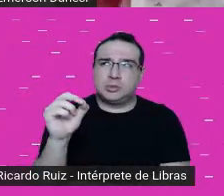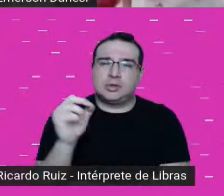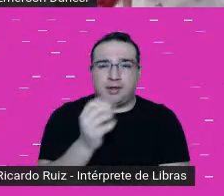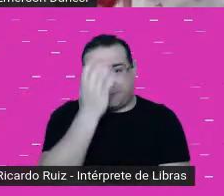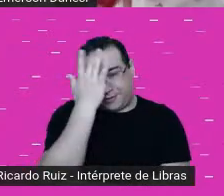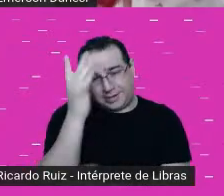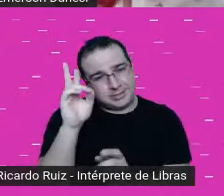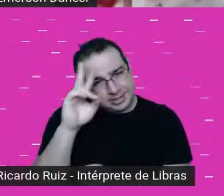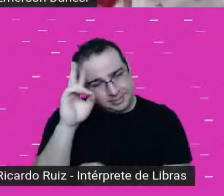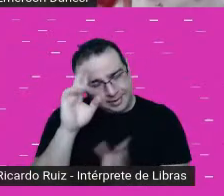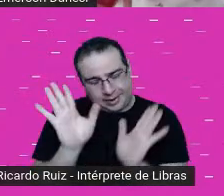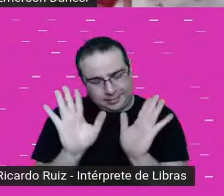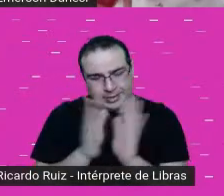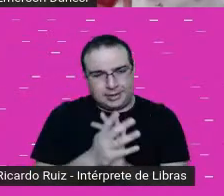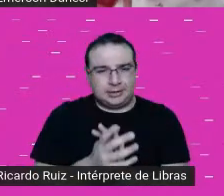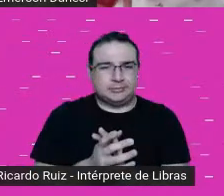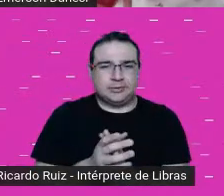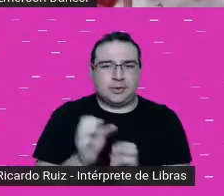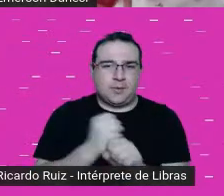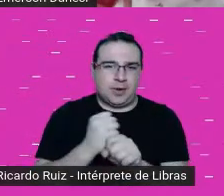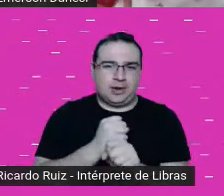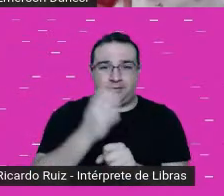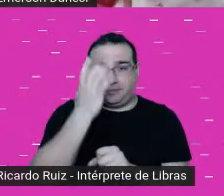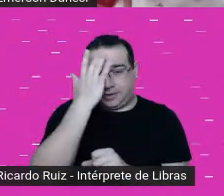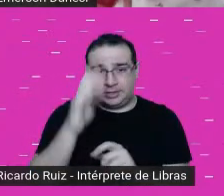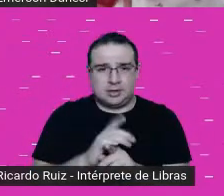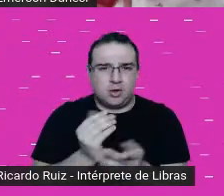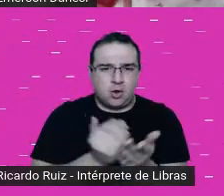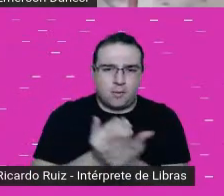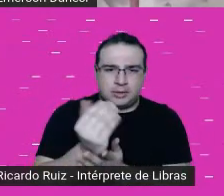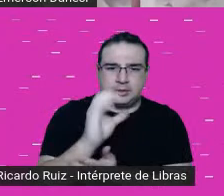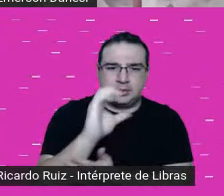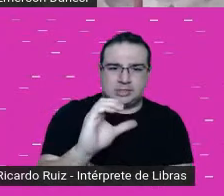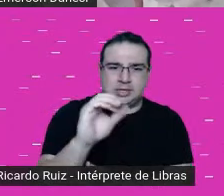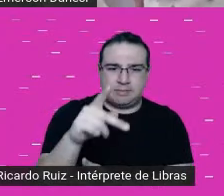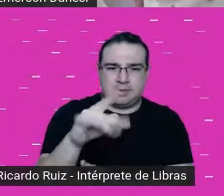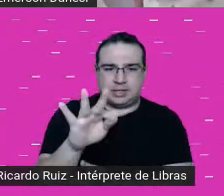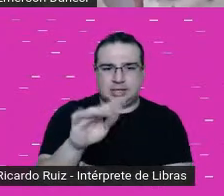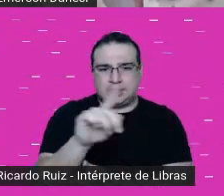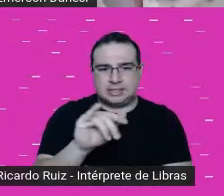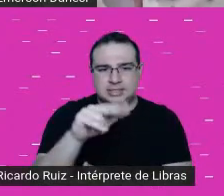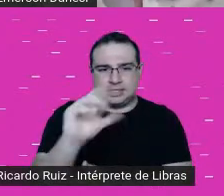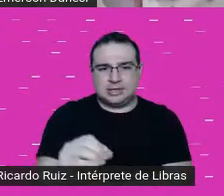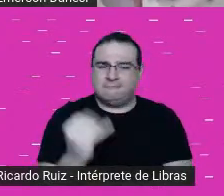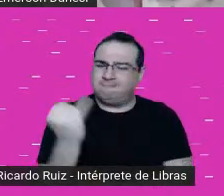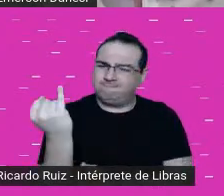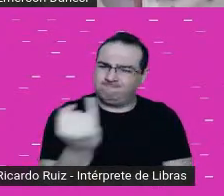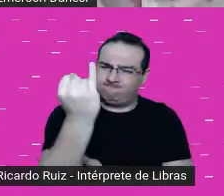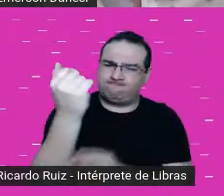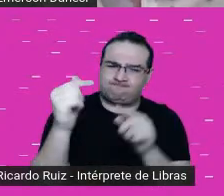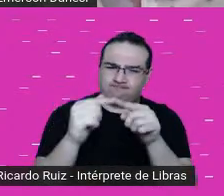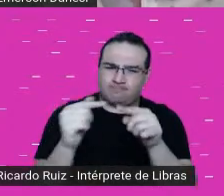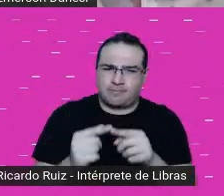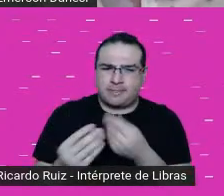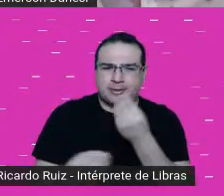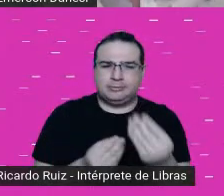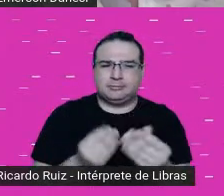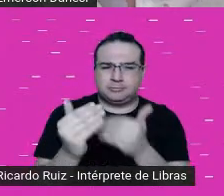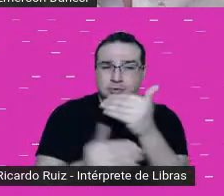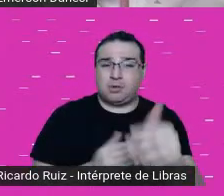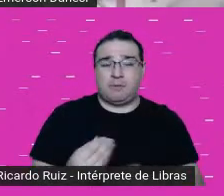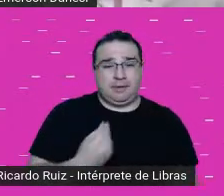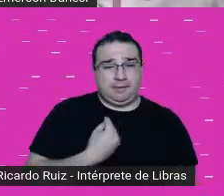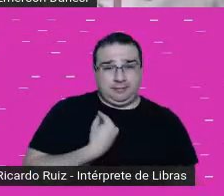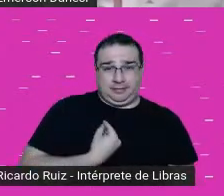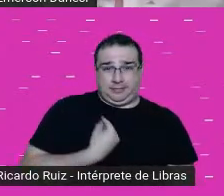porque é uma data fácil. O CPTzinho já foi uma das coisas mais importantes e intensas na minha vida.